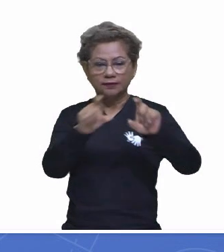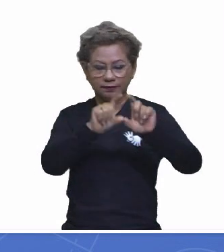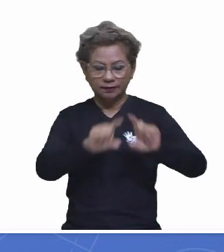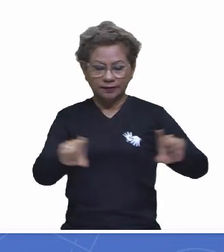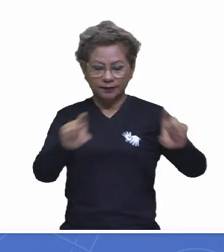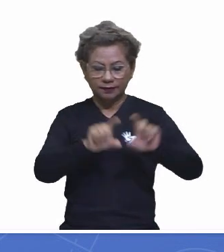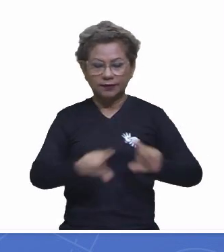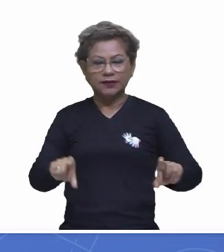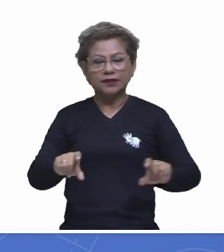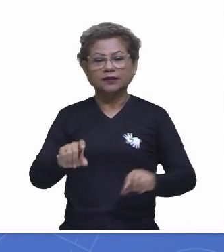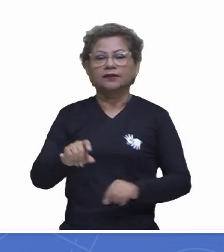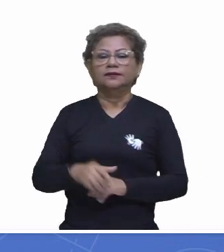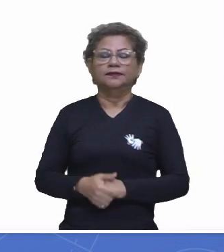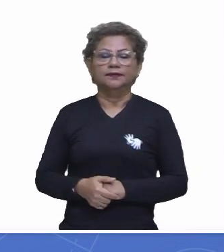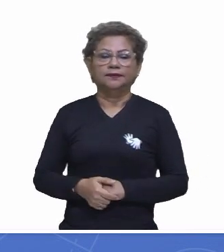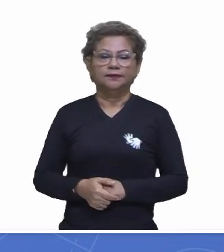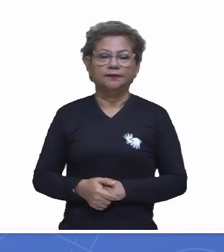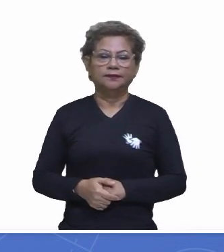alternativa correta.